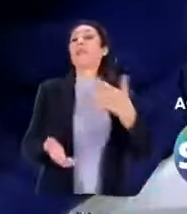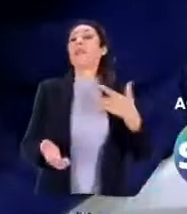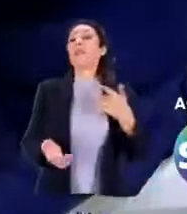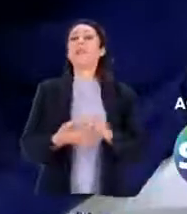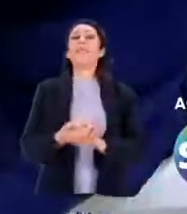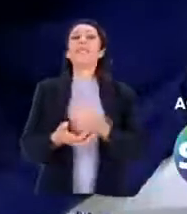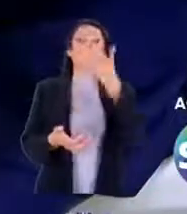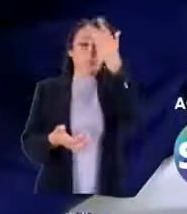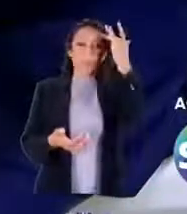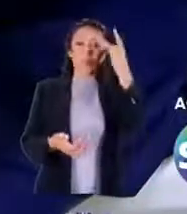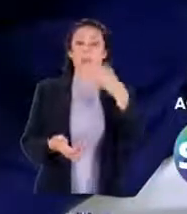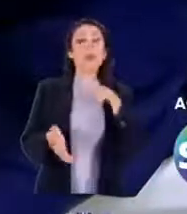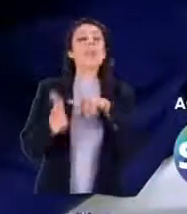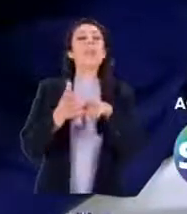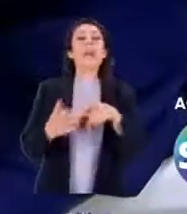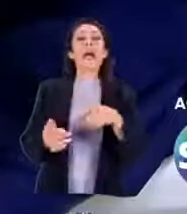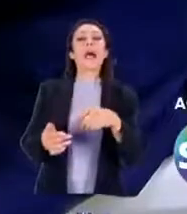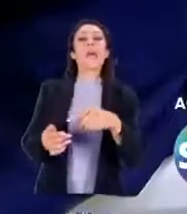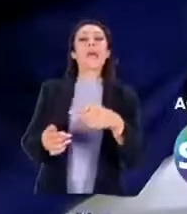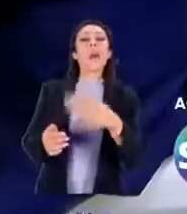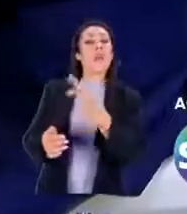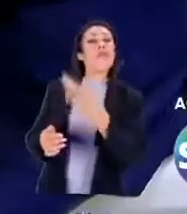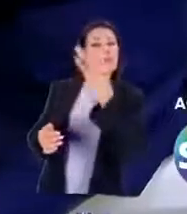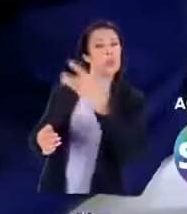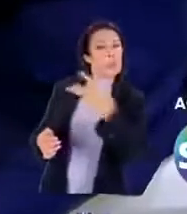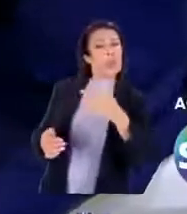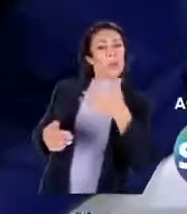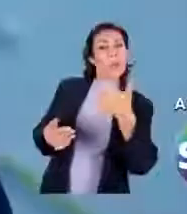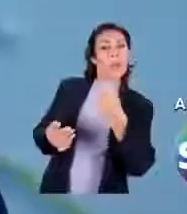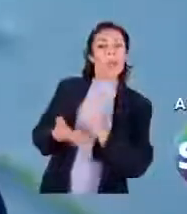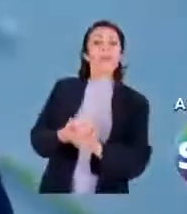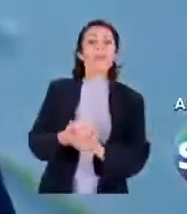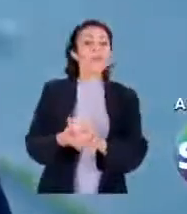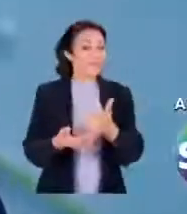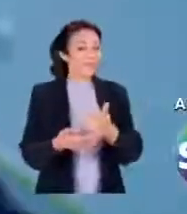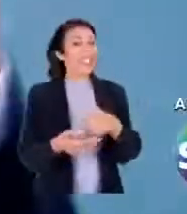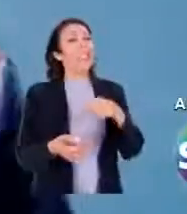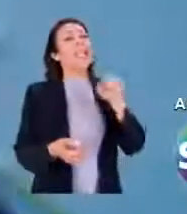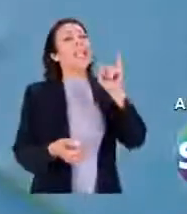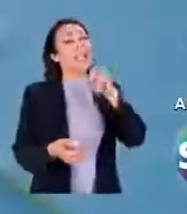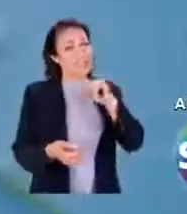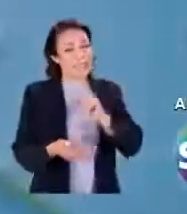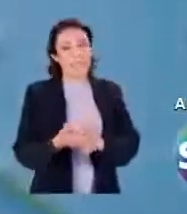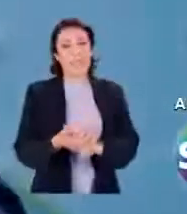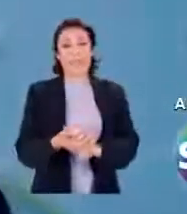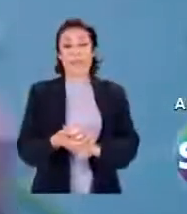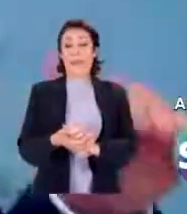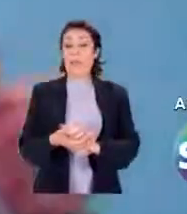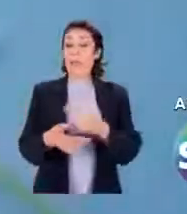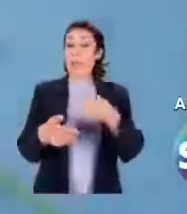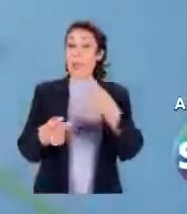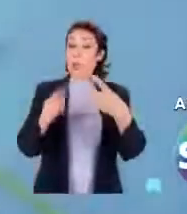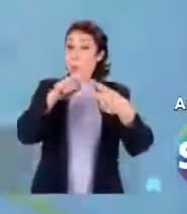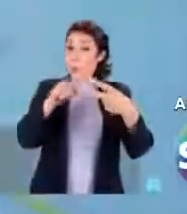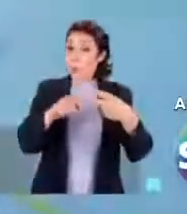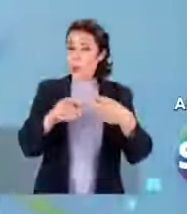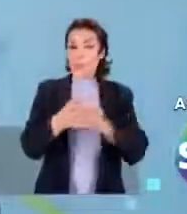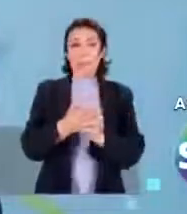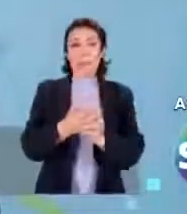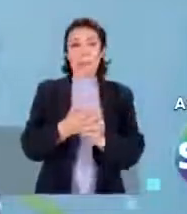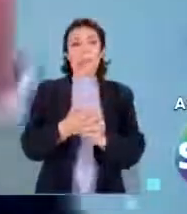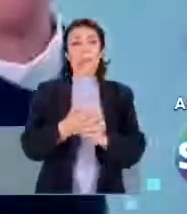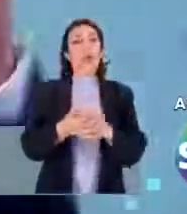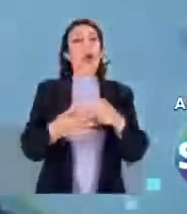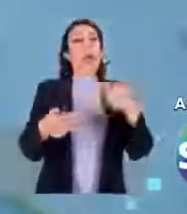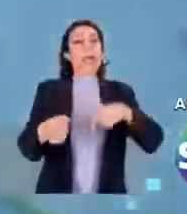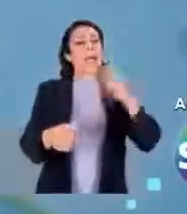Se alguém perguntar vai melhorar a saúde se você for Presidente O que que você me responde vai desde que eu tenha duas coisas uma eu revogo teto de gasto porque o